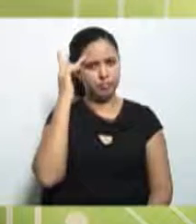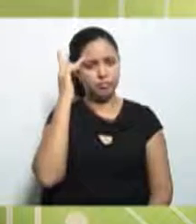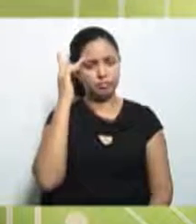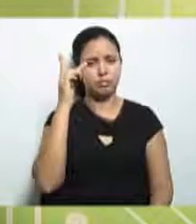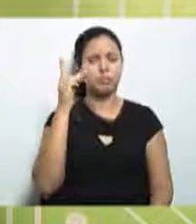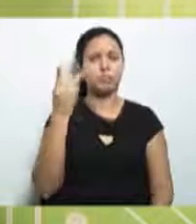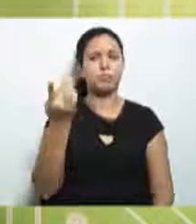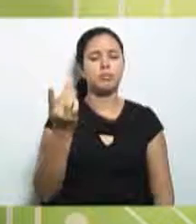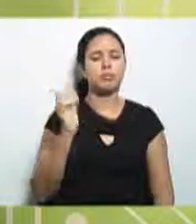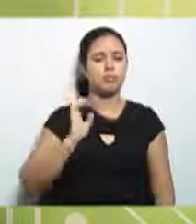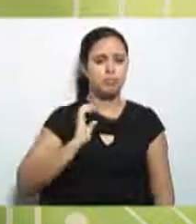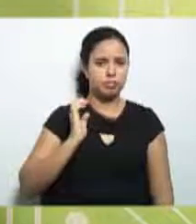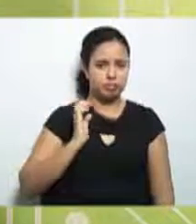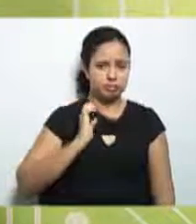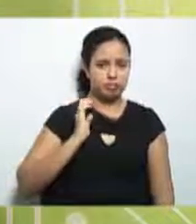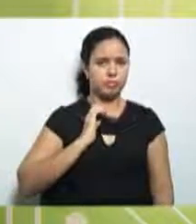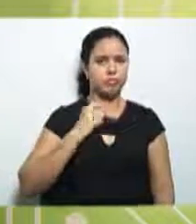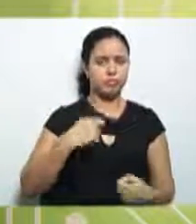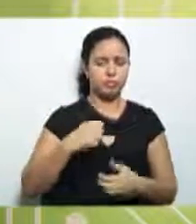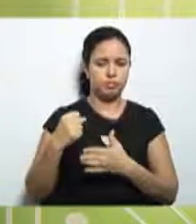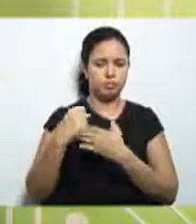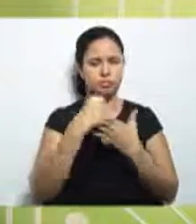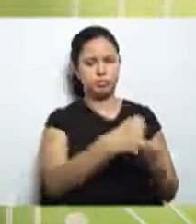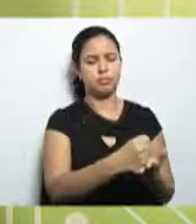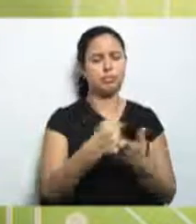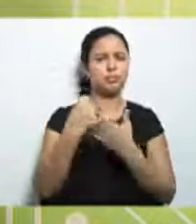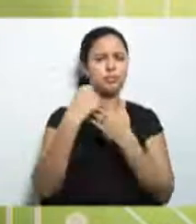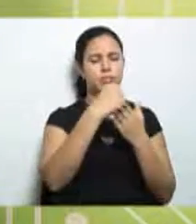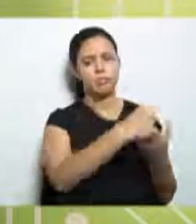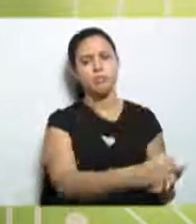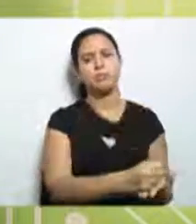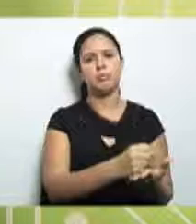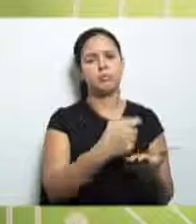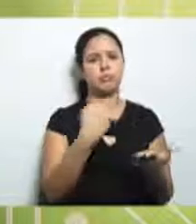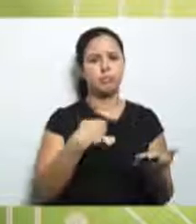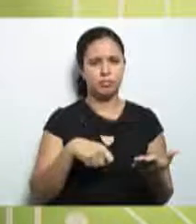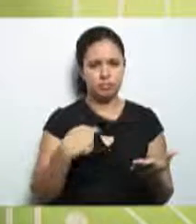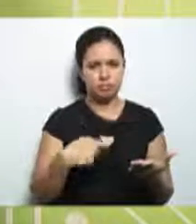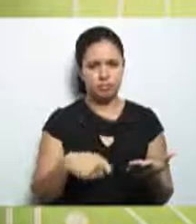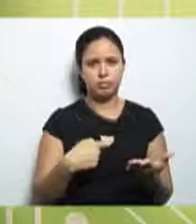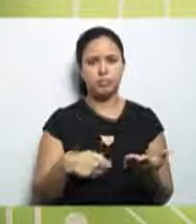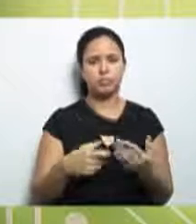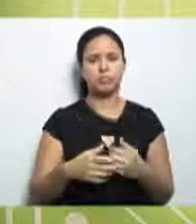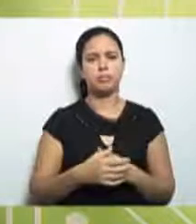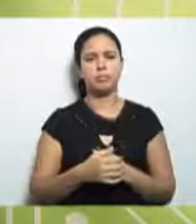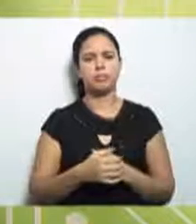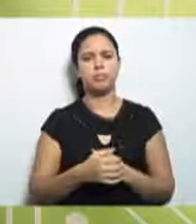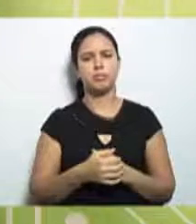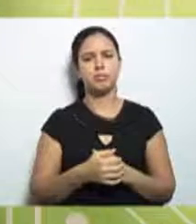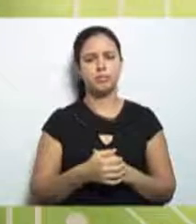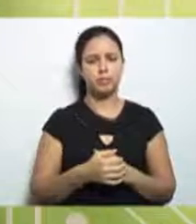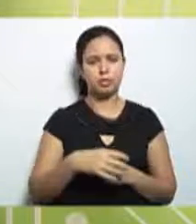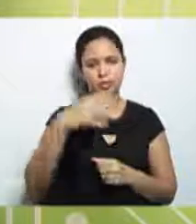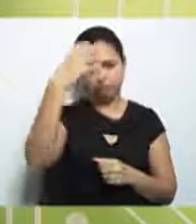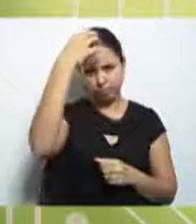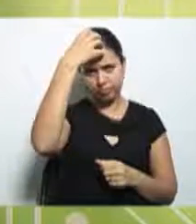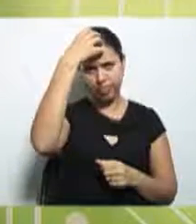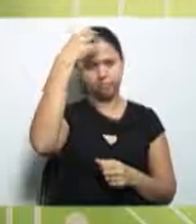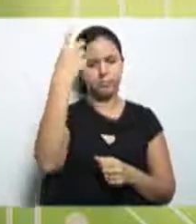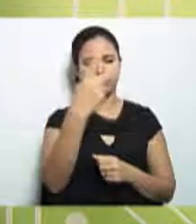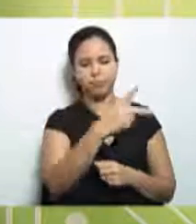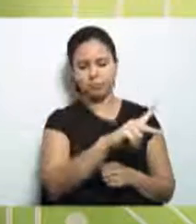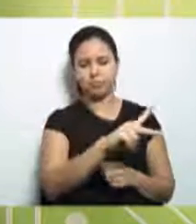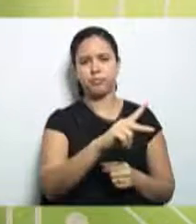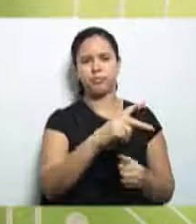que sustentar o senhor feudal, tinham que sustentar o rei, a sua corte, né? Por isso que a gente fala aqui